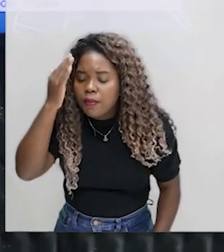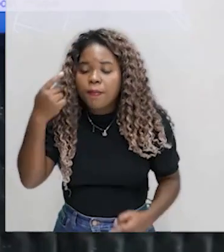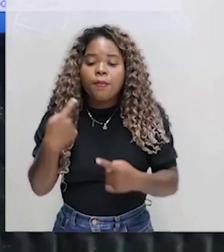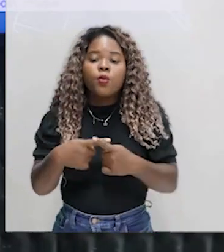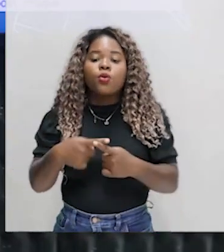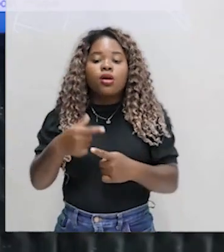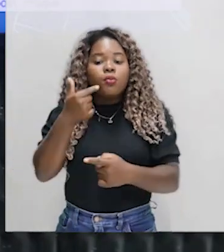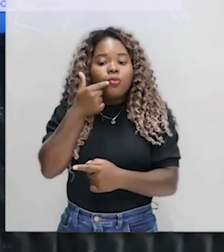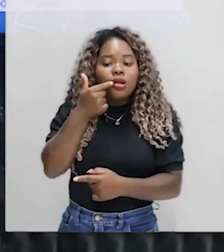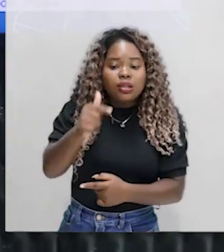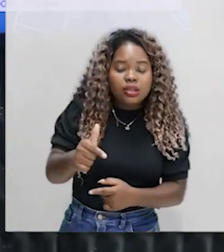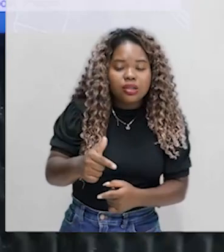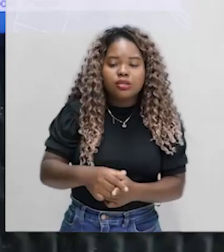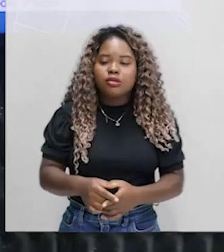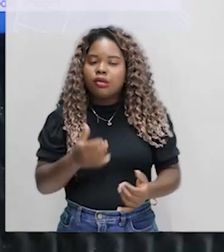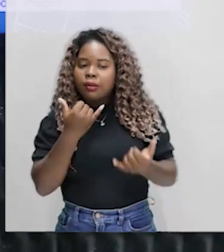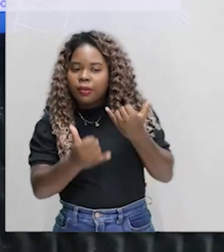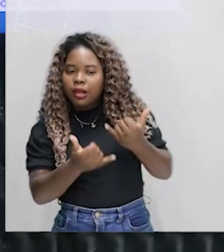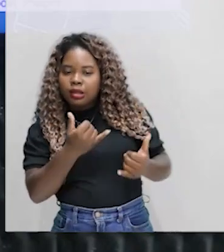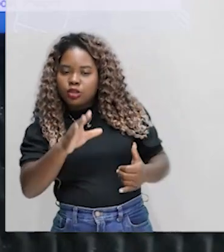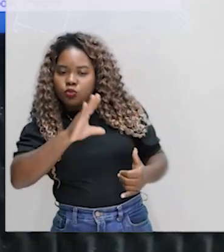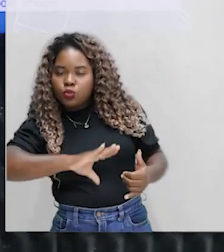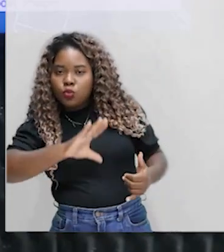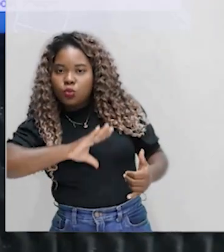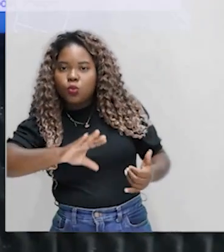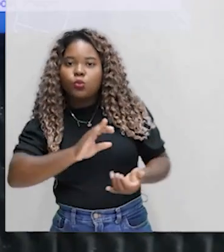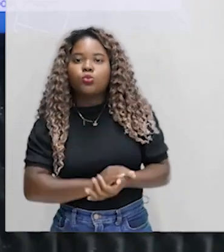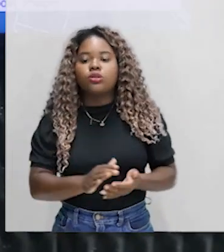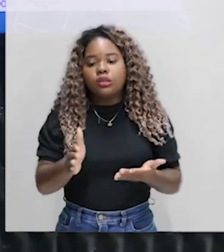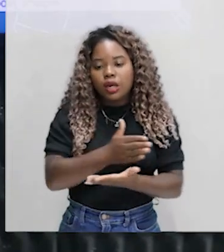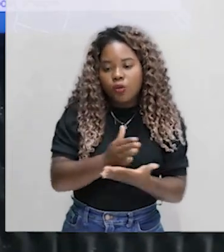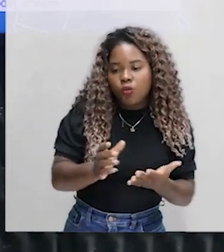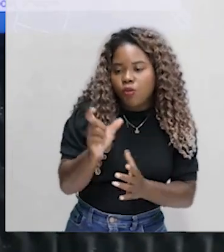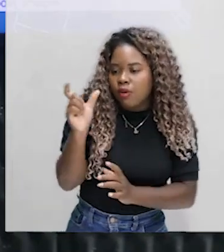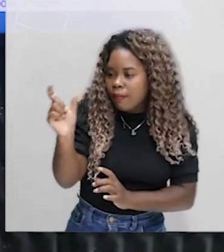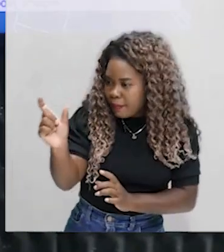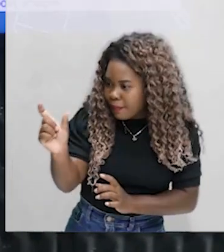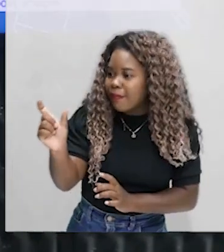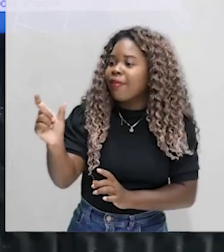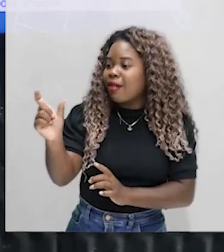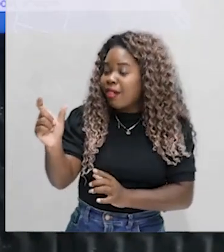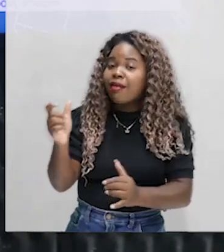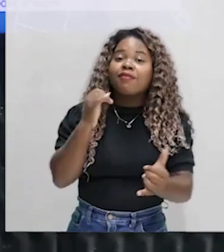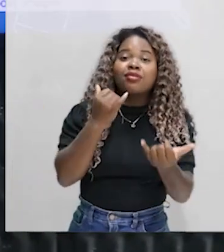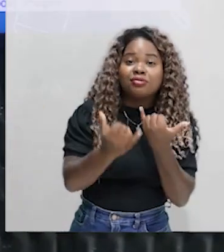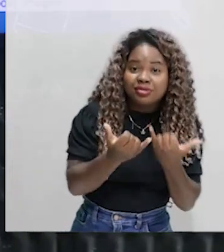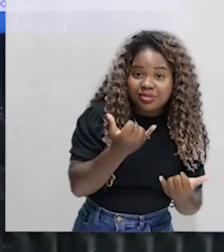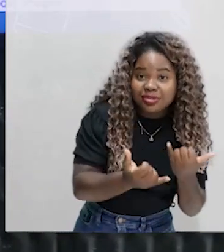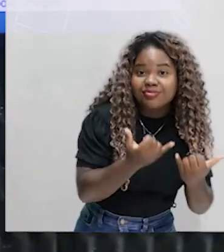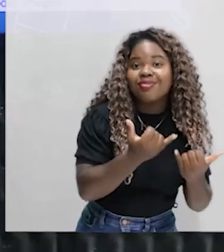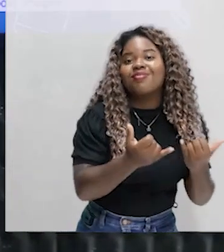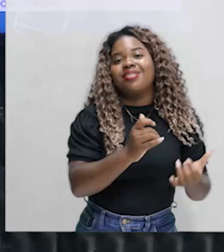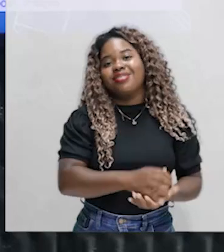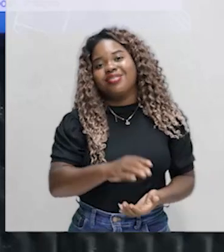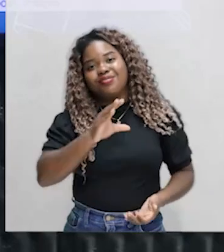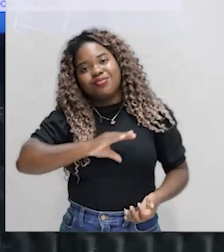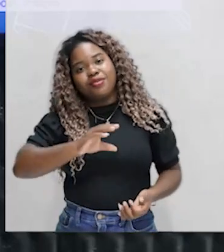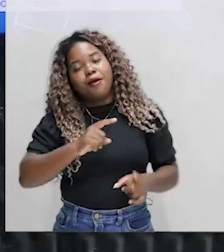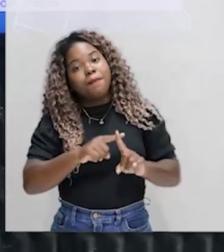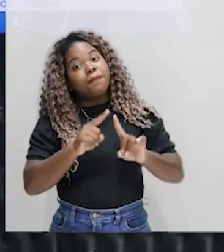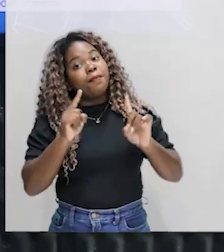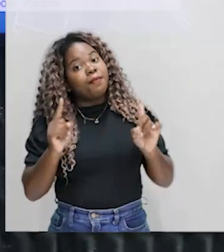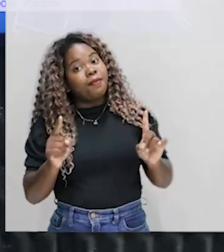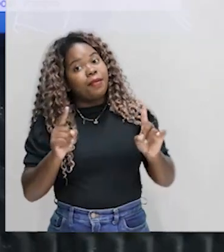idioma que você acha muito parecido com o português e que algumas palavras de fato são bem parecidas. Mas aí